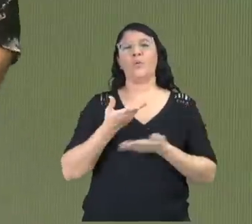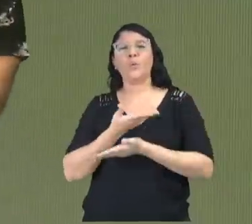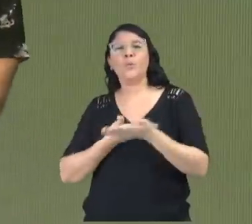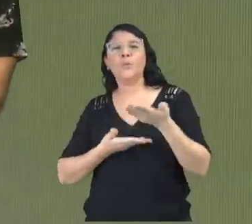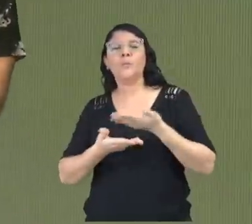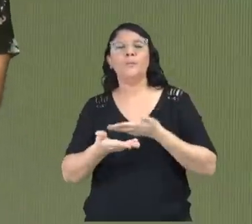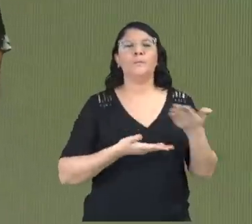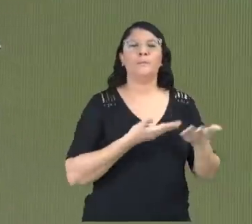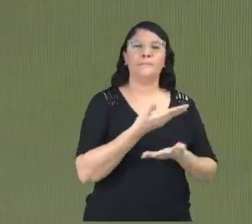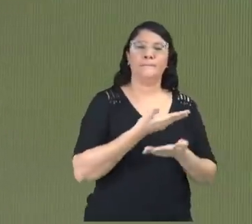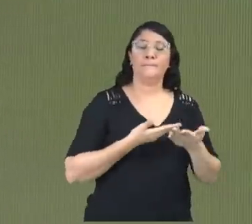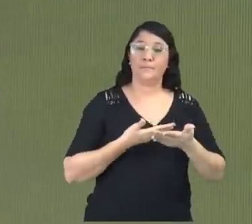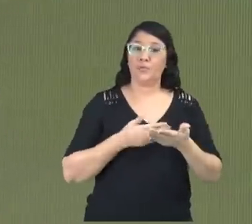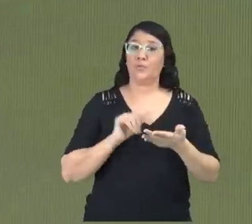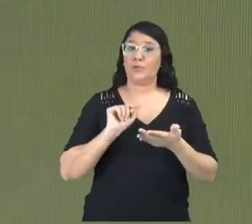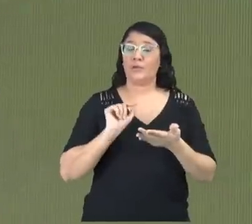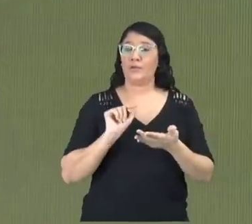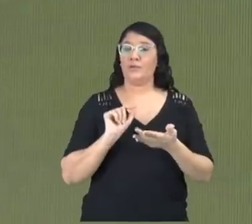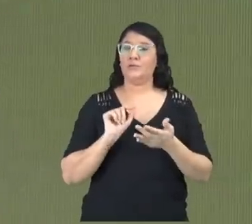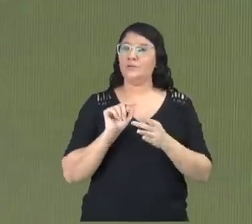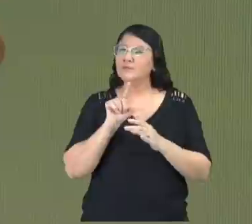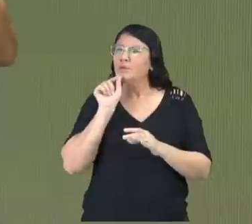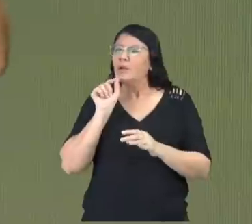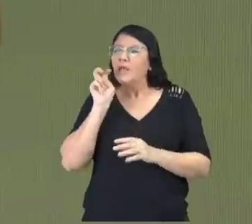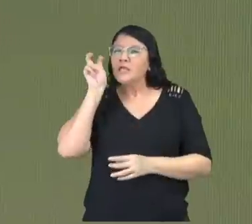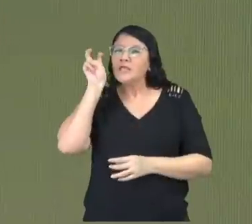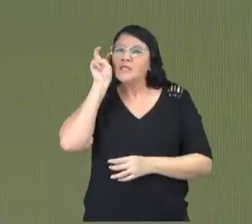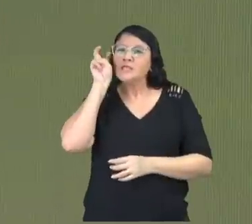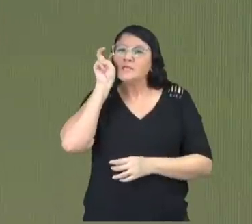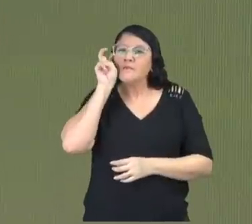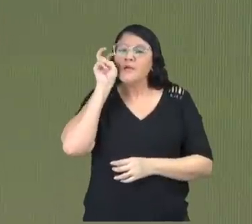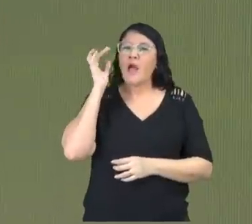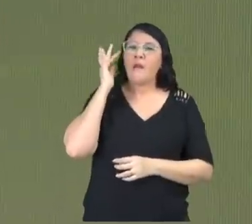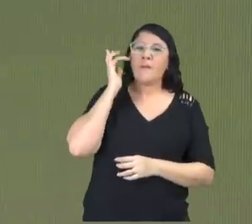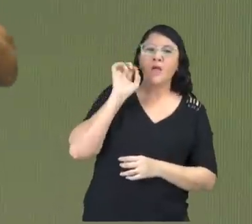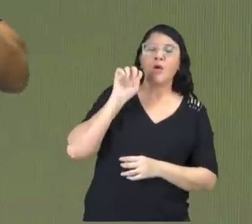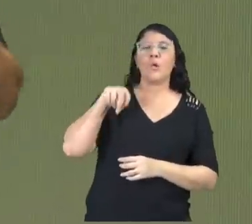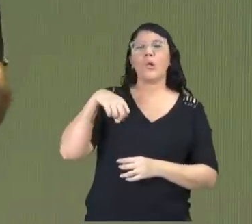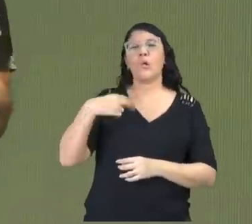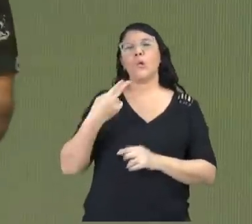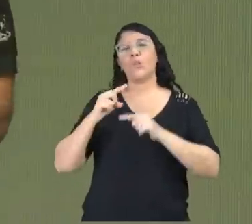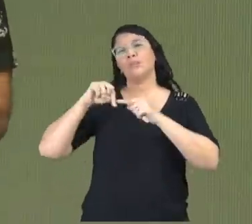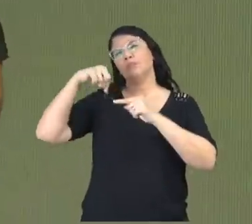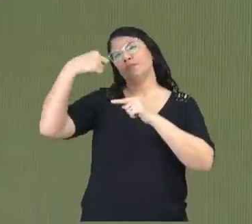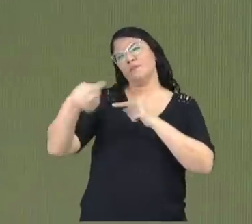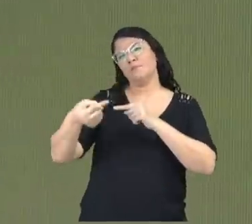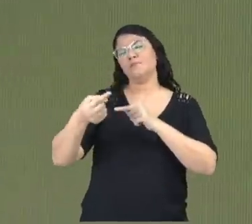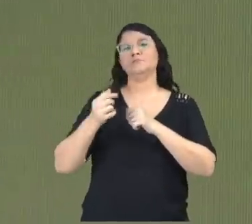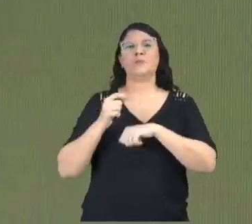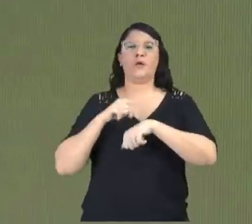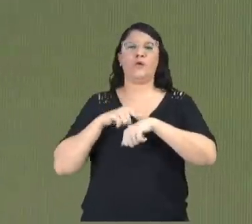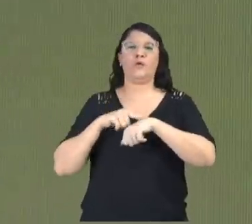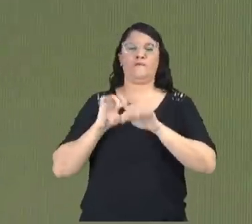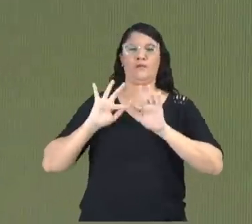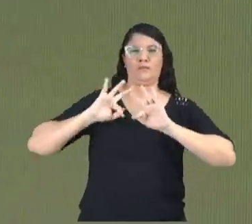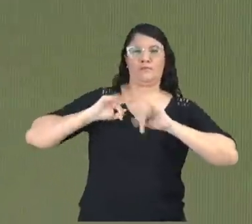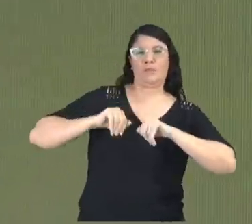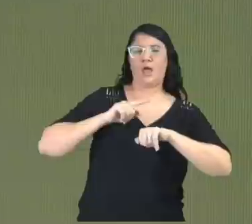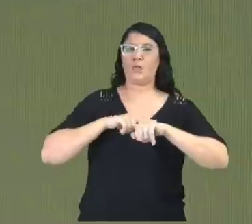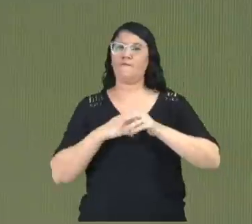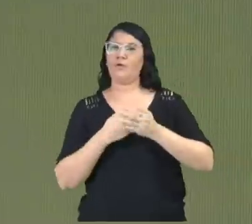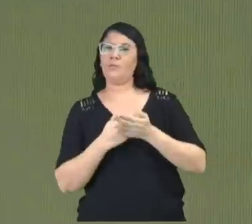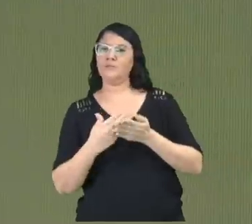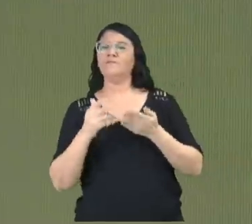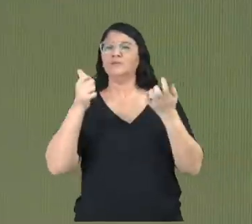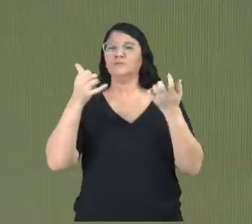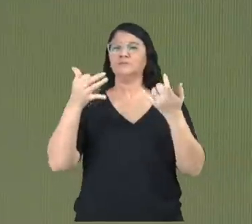aí a quinta-feira, tá? Amanhã ou depois a gente vai dar mais detalhes da hora que vai começar, a hora que vai terminar, mas vai ser na quinta-feira uma